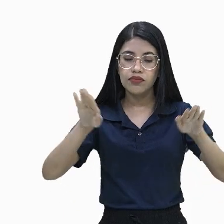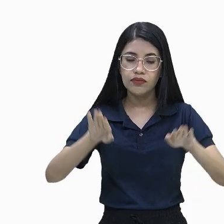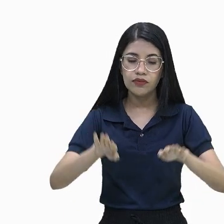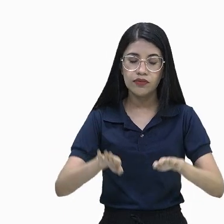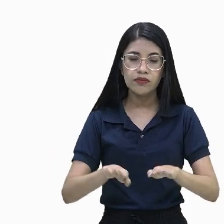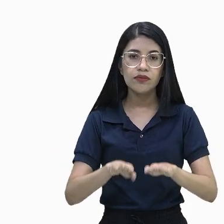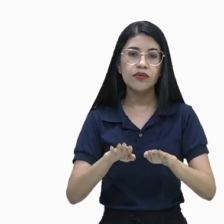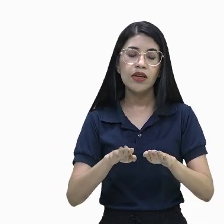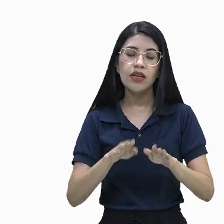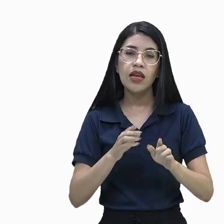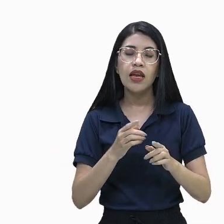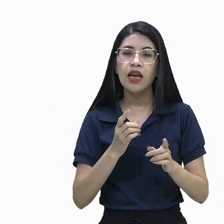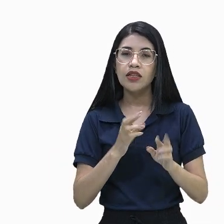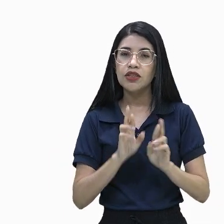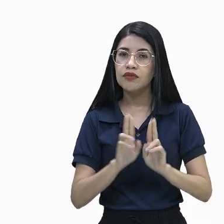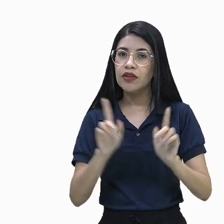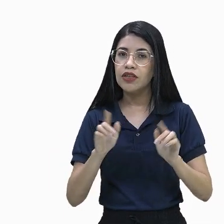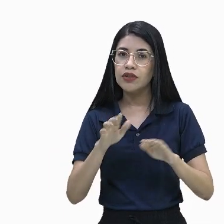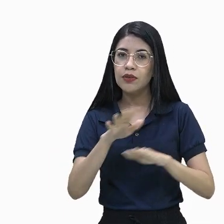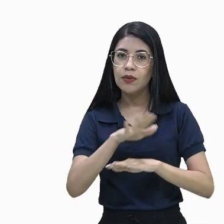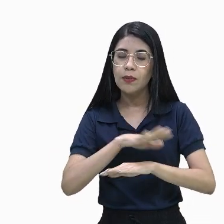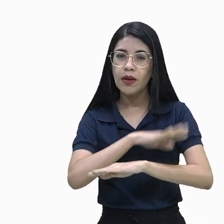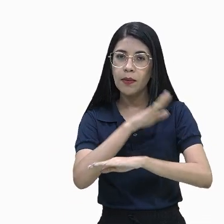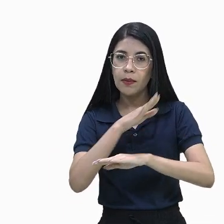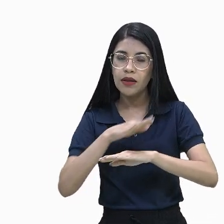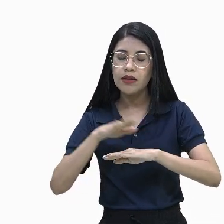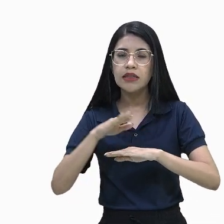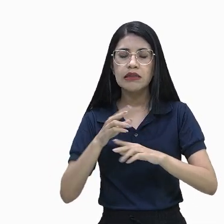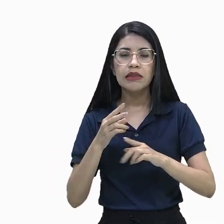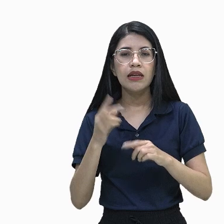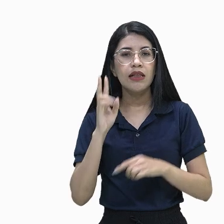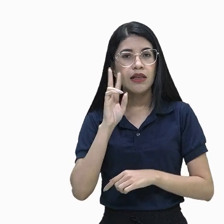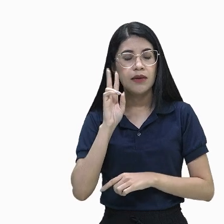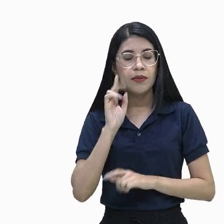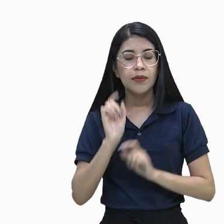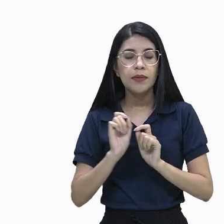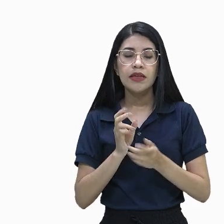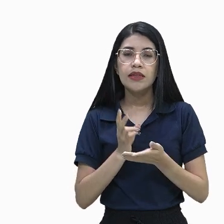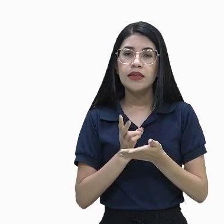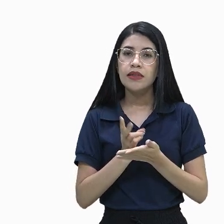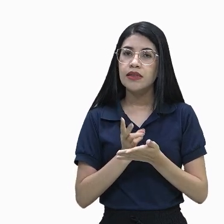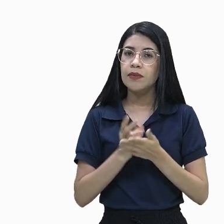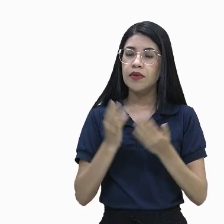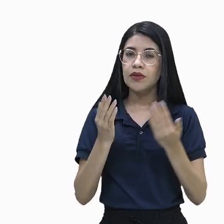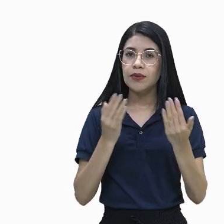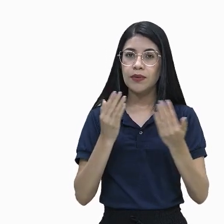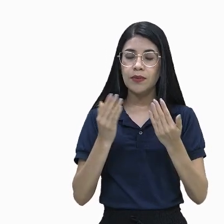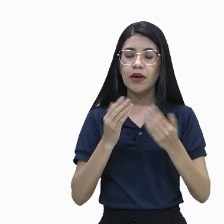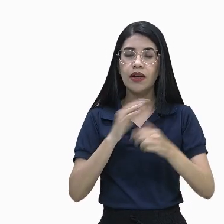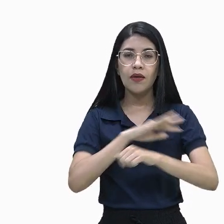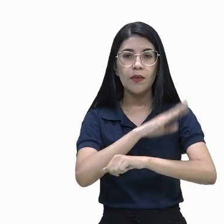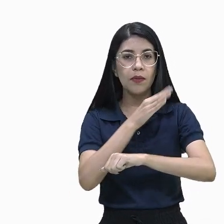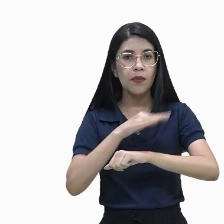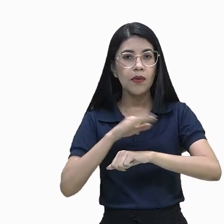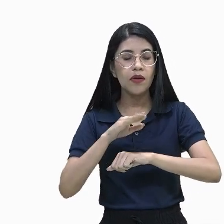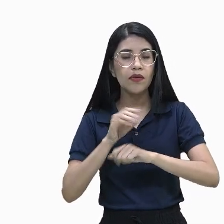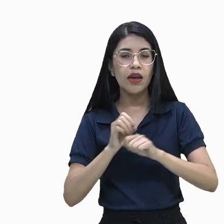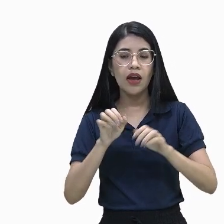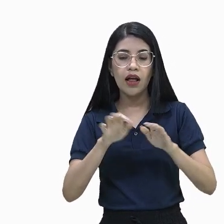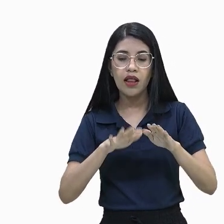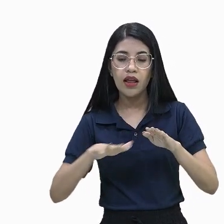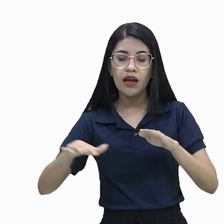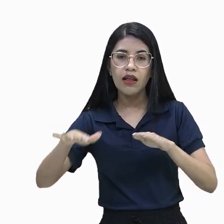encontrados ao seu redor. Lembrem, gente, que a gente sempre vai reparar o relevo, ele sempre coloca, né, ao